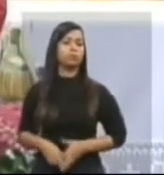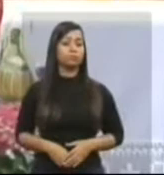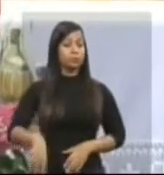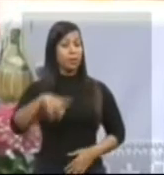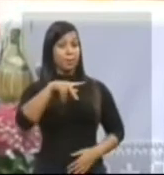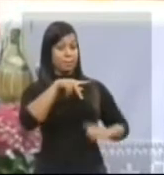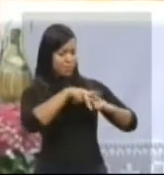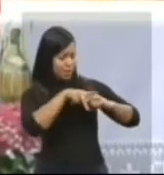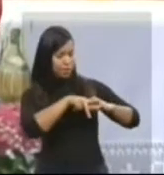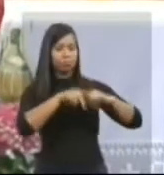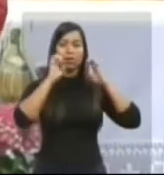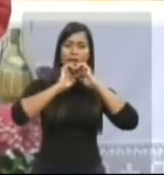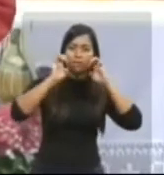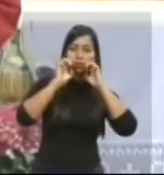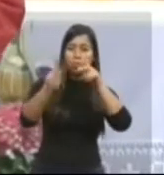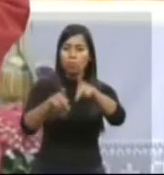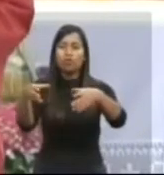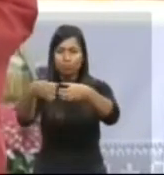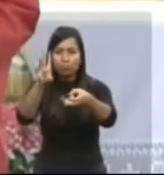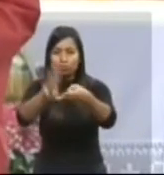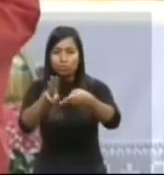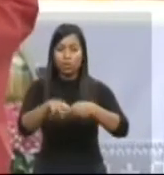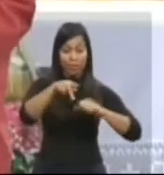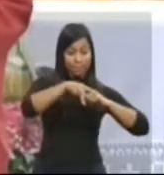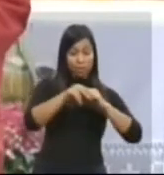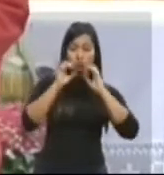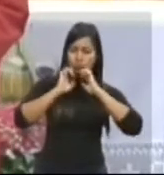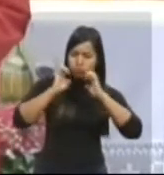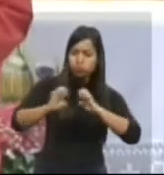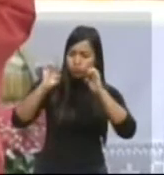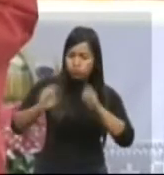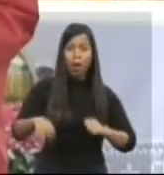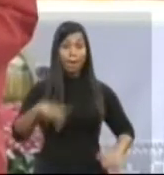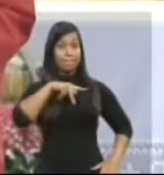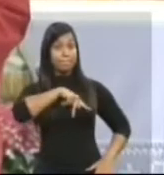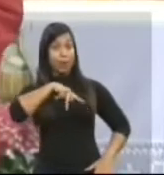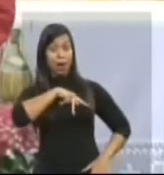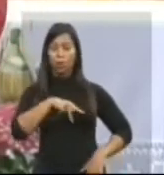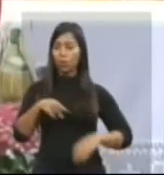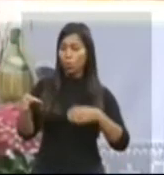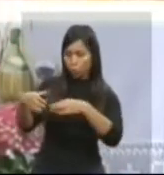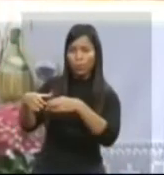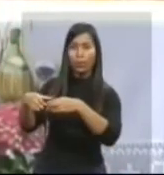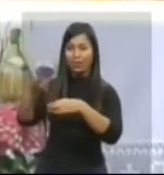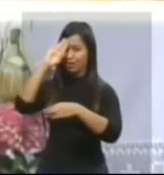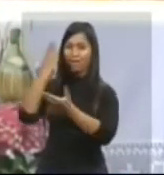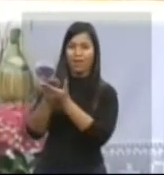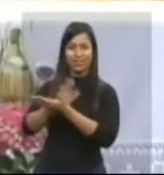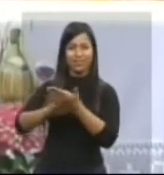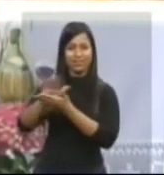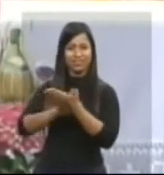Pedro evangelizou o povo judeu. Paulo evangelizou os pagãos